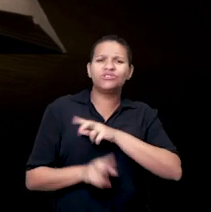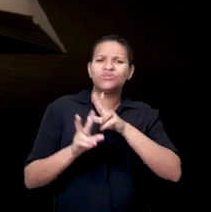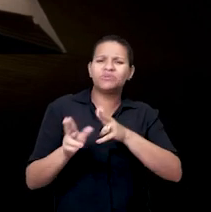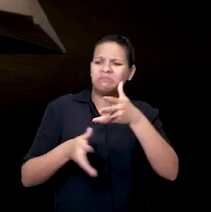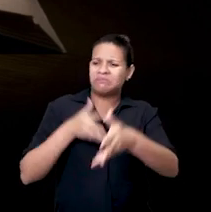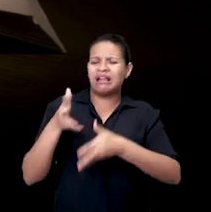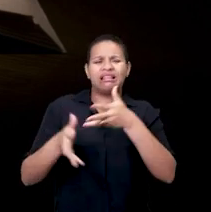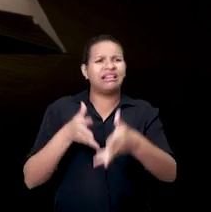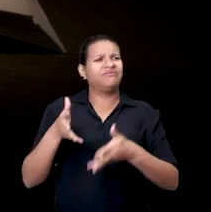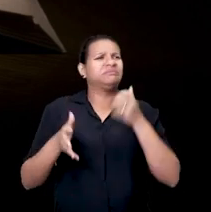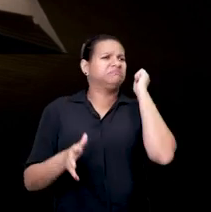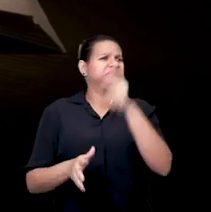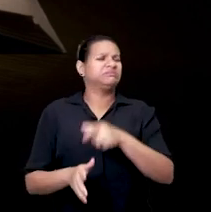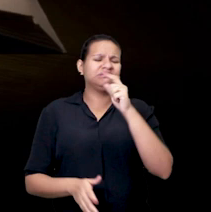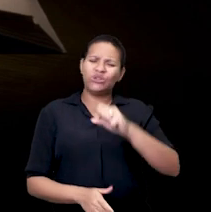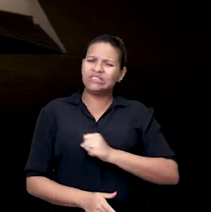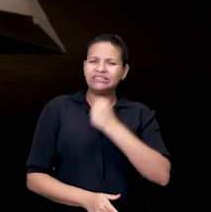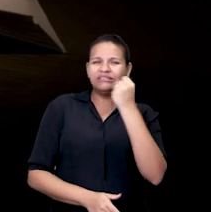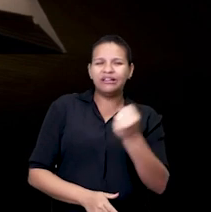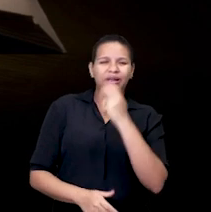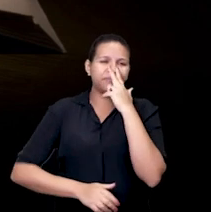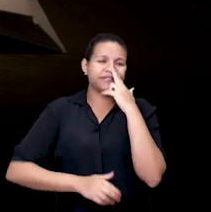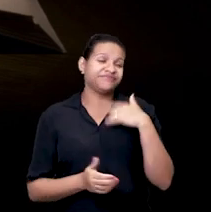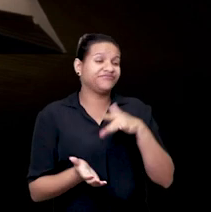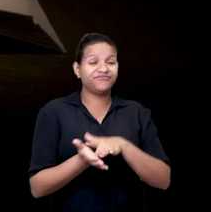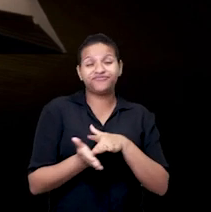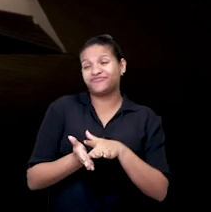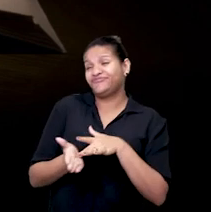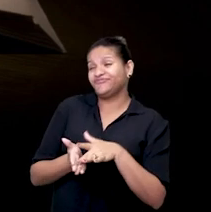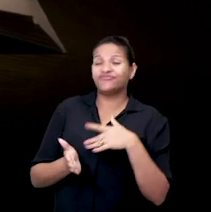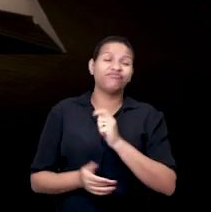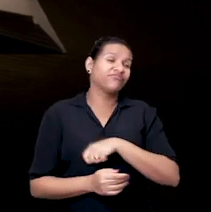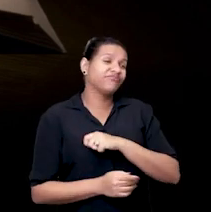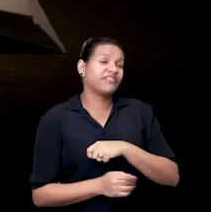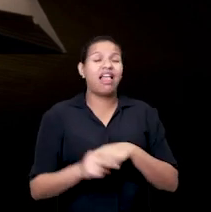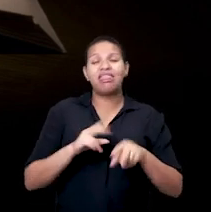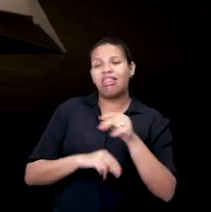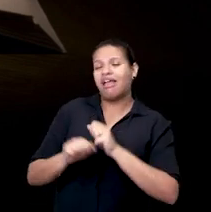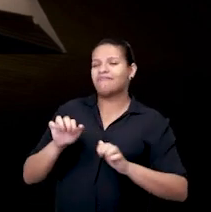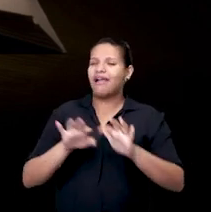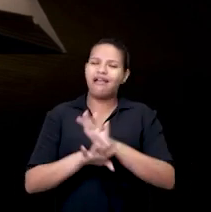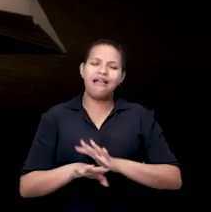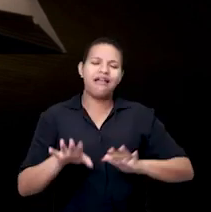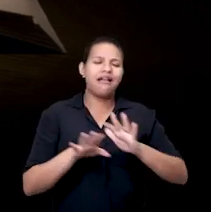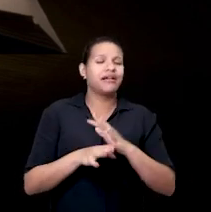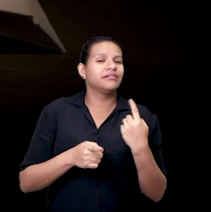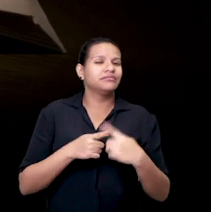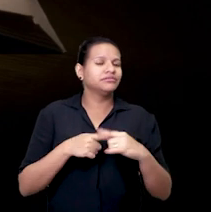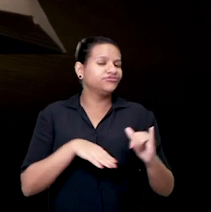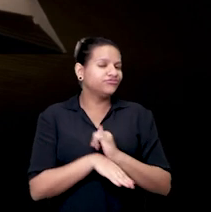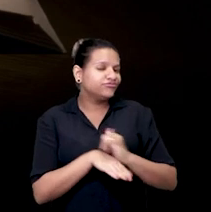malévolo. O que odeia, fala com dissimulação. No seu interior, maquina a fraude. Quando ele